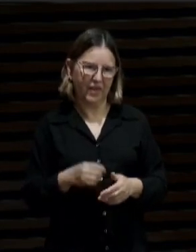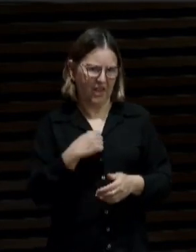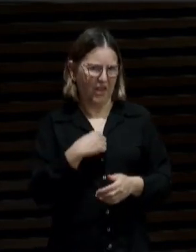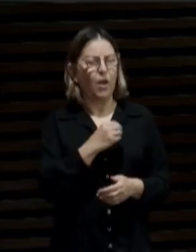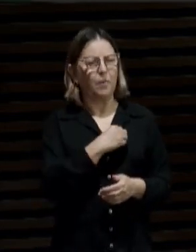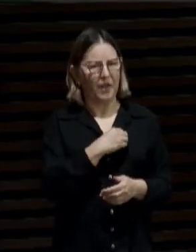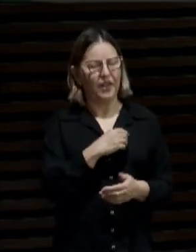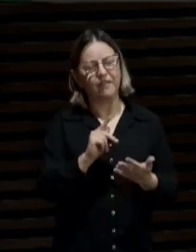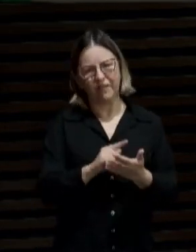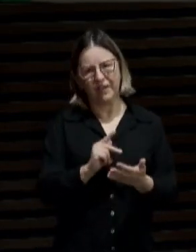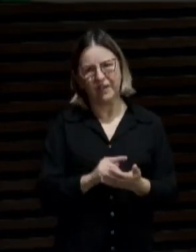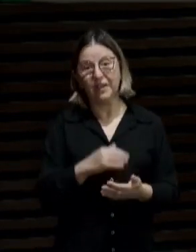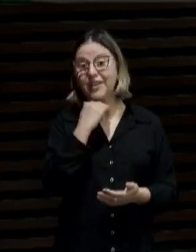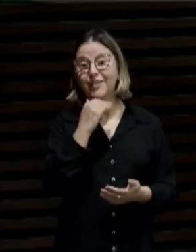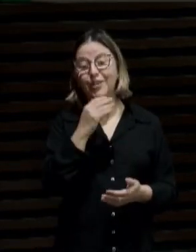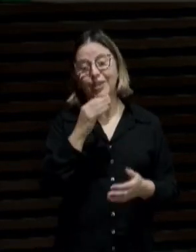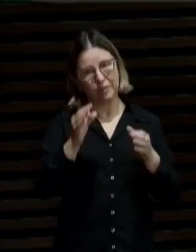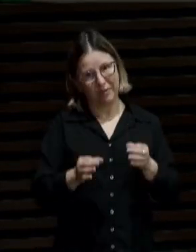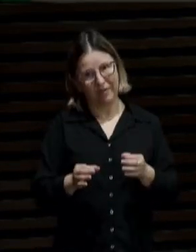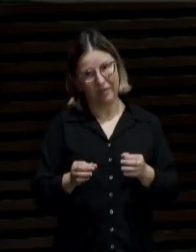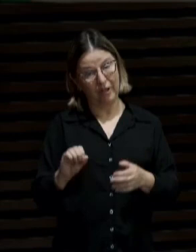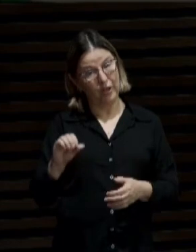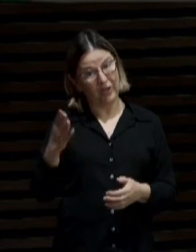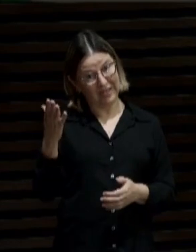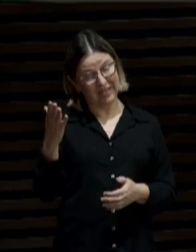Eu faço uma mentirinha aqui, isso acontece.